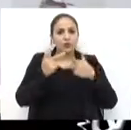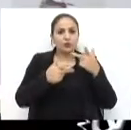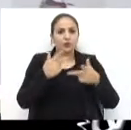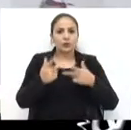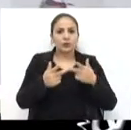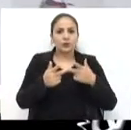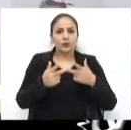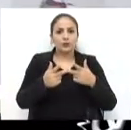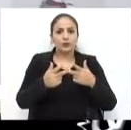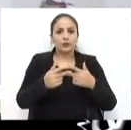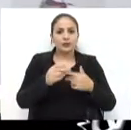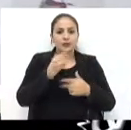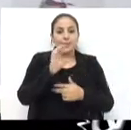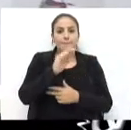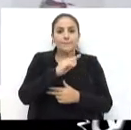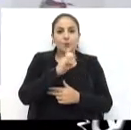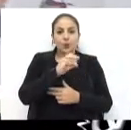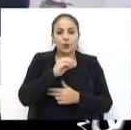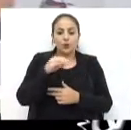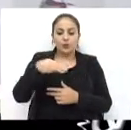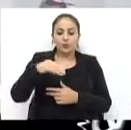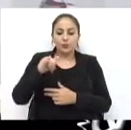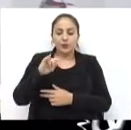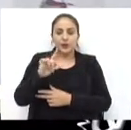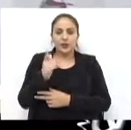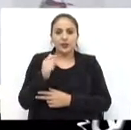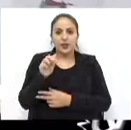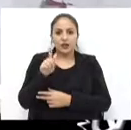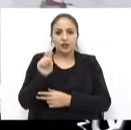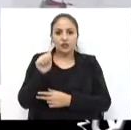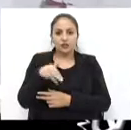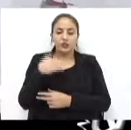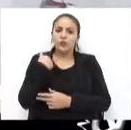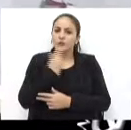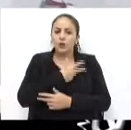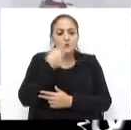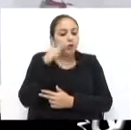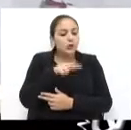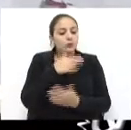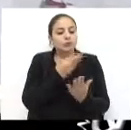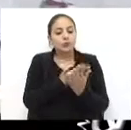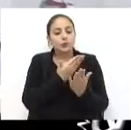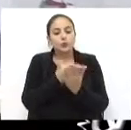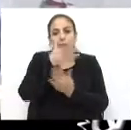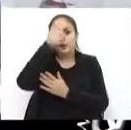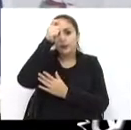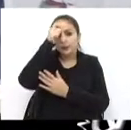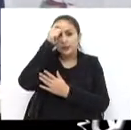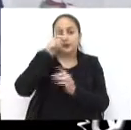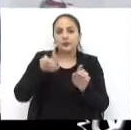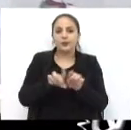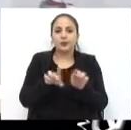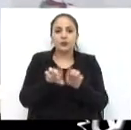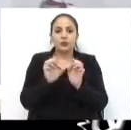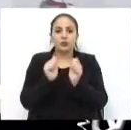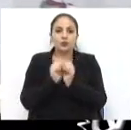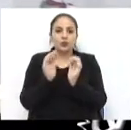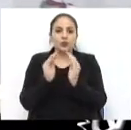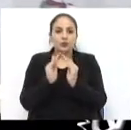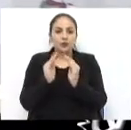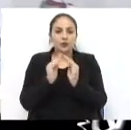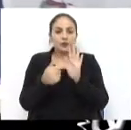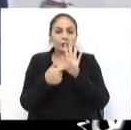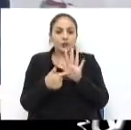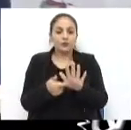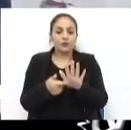seu quadro, então, este banco de milhagens. E nós, então, olhamos, estudamos, analisamos com a Procuradoria da Casa